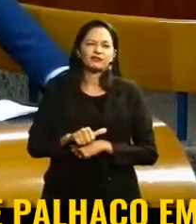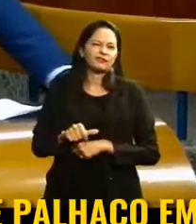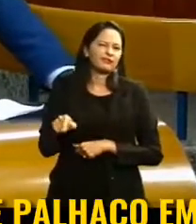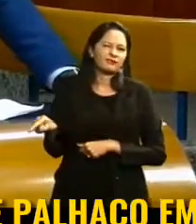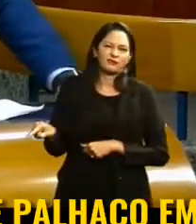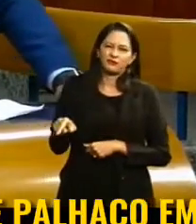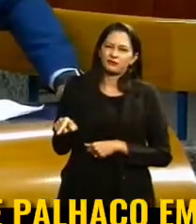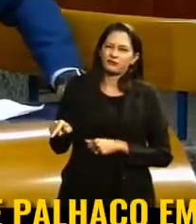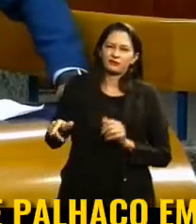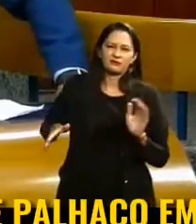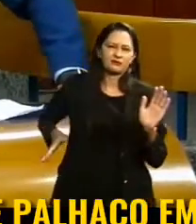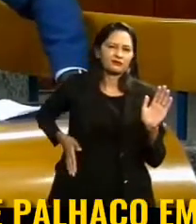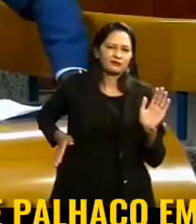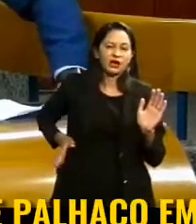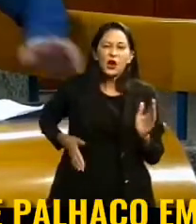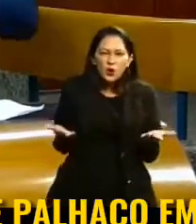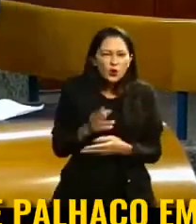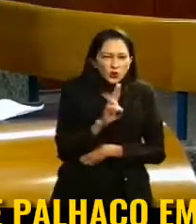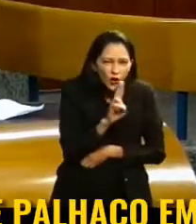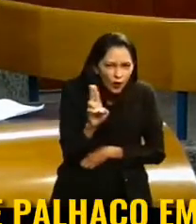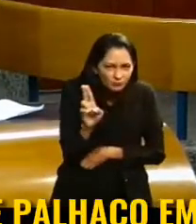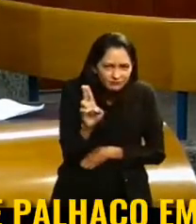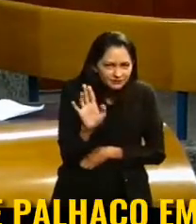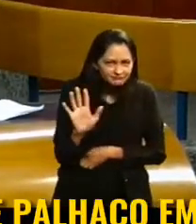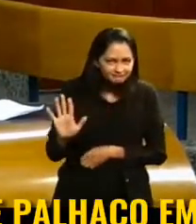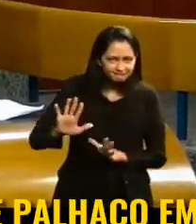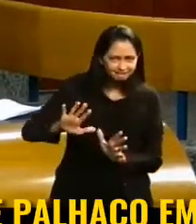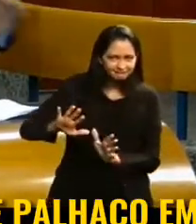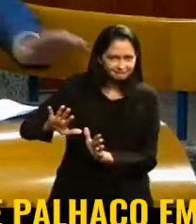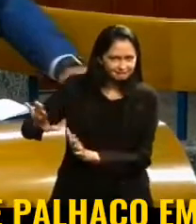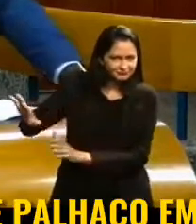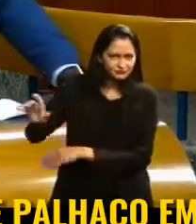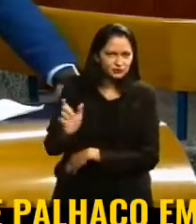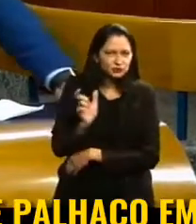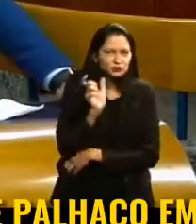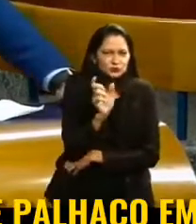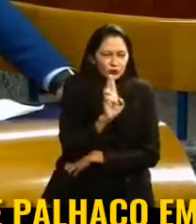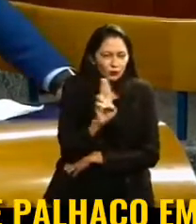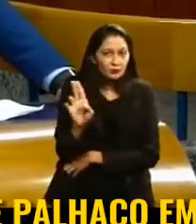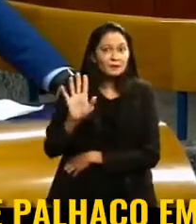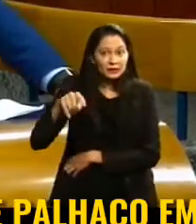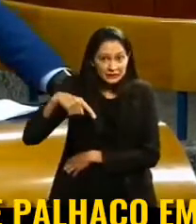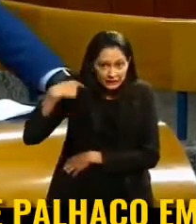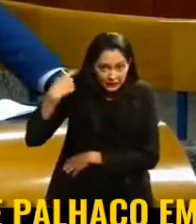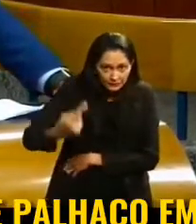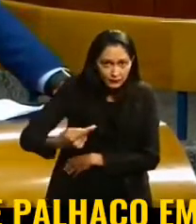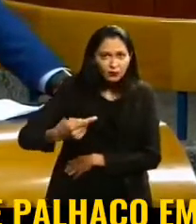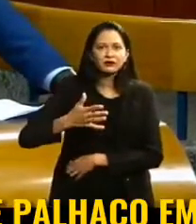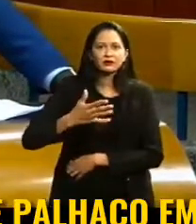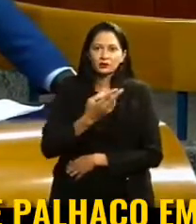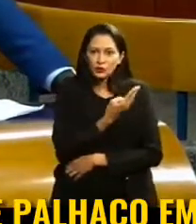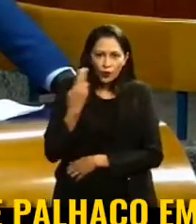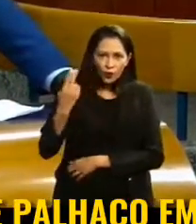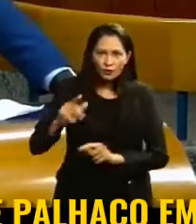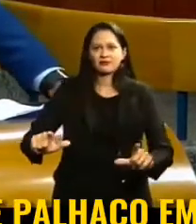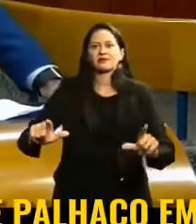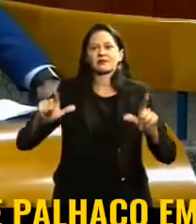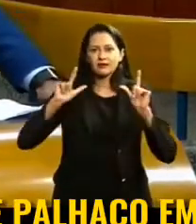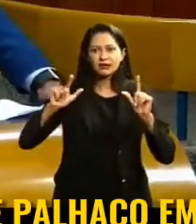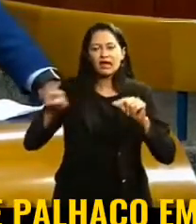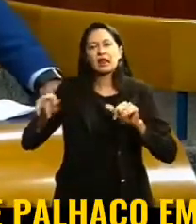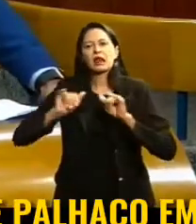canalha, hoje eu não vou registrar o nome dele, mas a próxima vez que ele pôr o nome do vereador Sargento Novandi na lama, que é